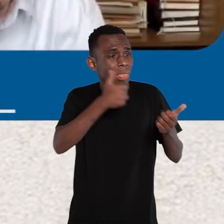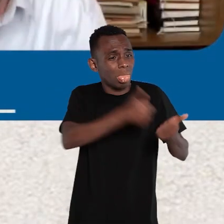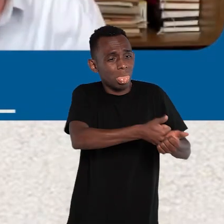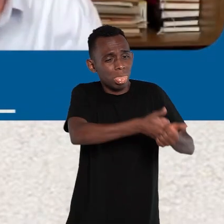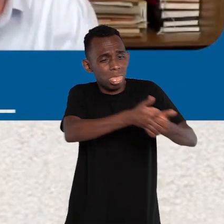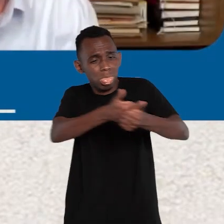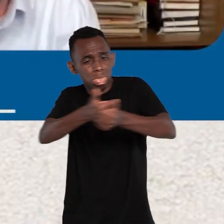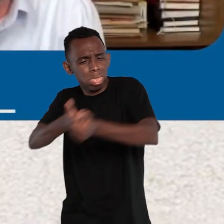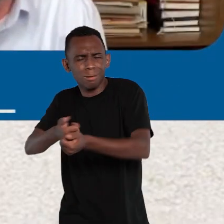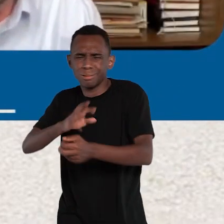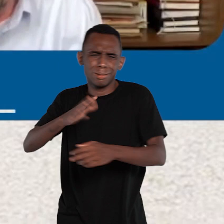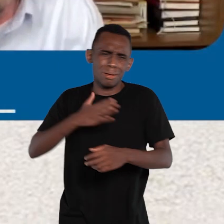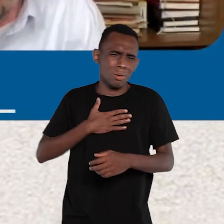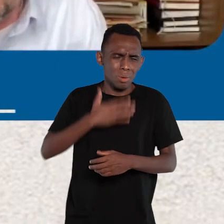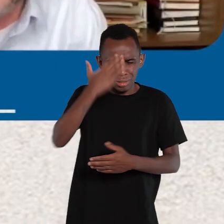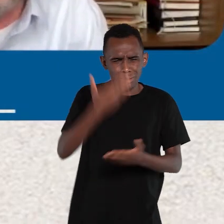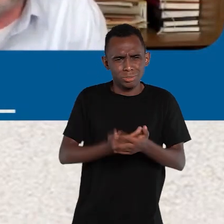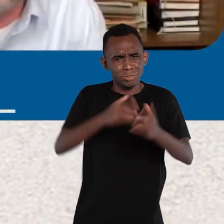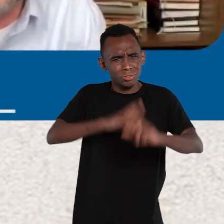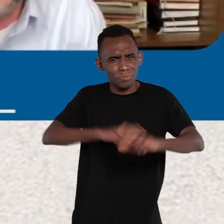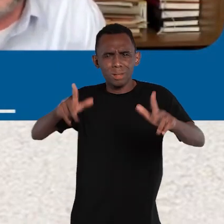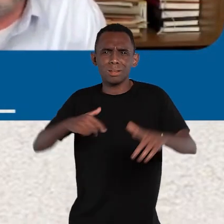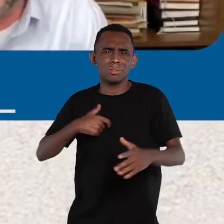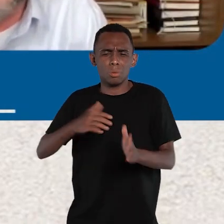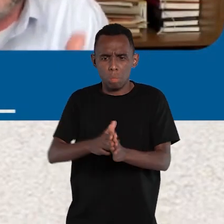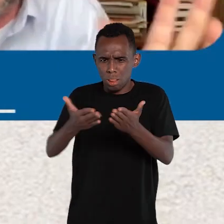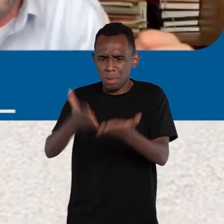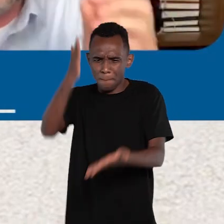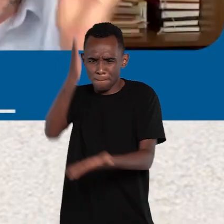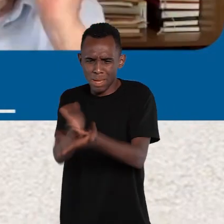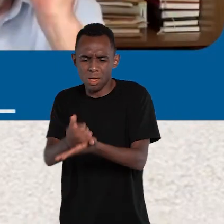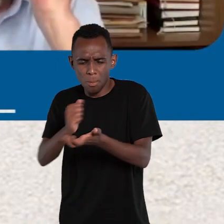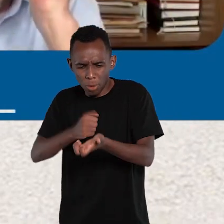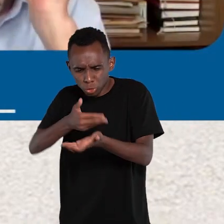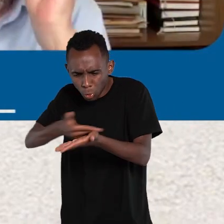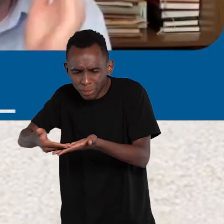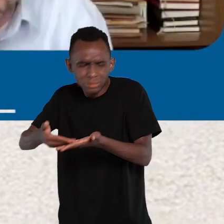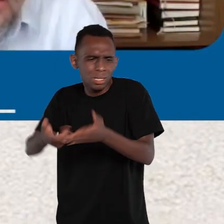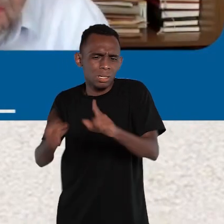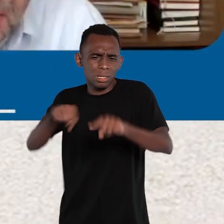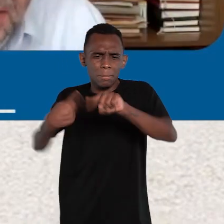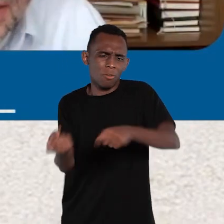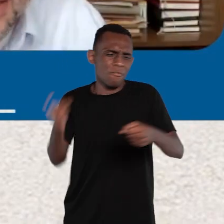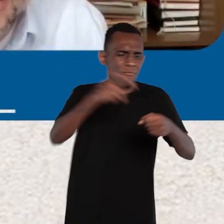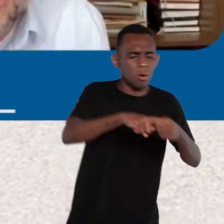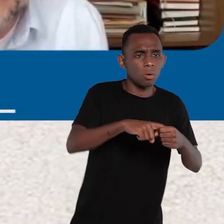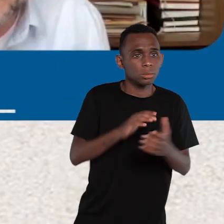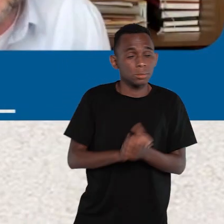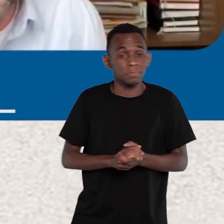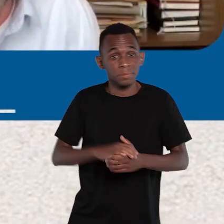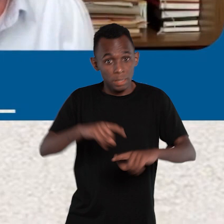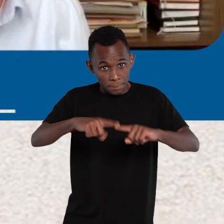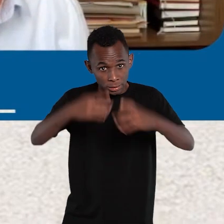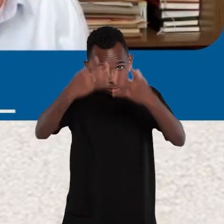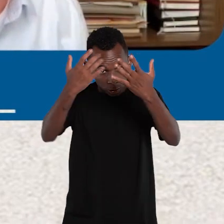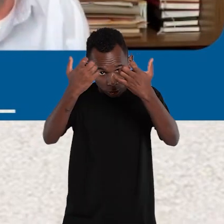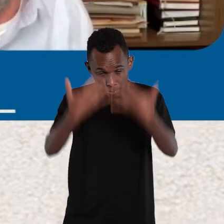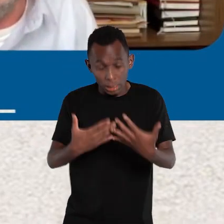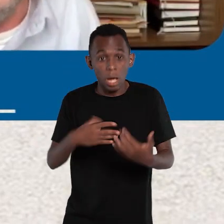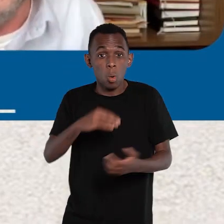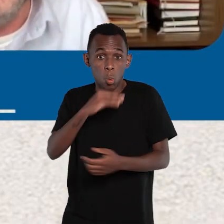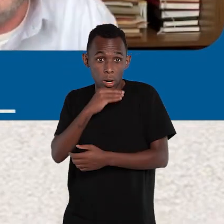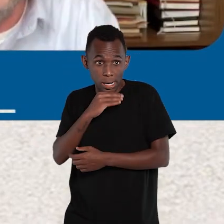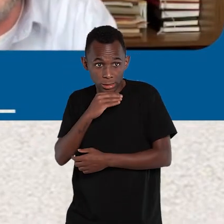porque um livro de contos eu costumo abrir no meio e ler um conto do meio, tal. Eu não sigo muito a. Só para fazer um reparo, o Carlos Drummond de